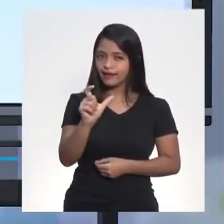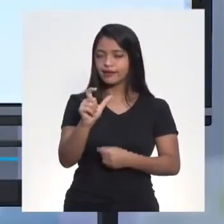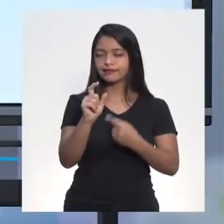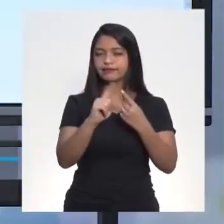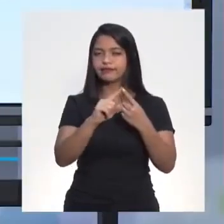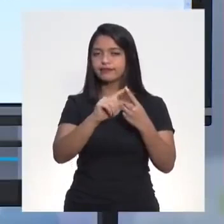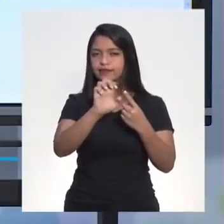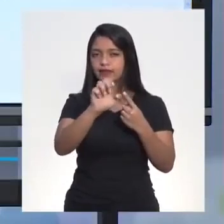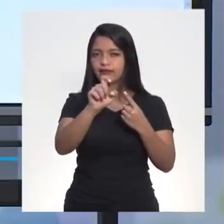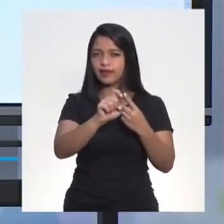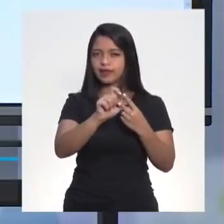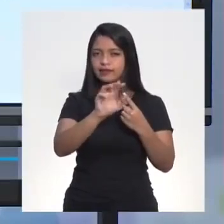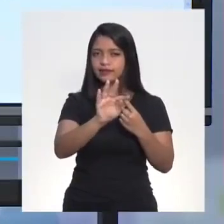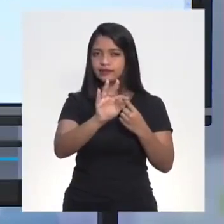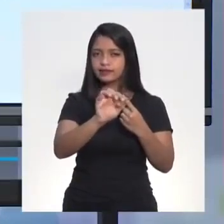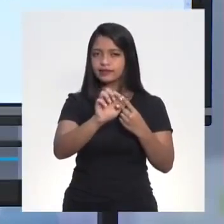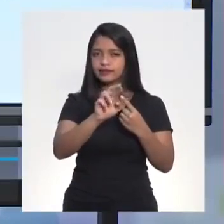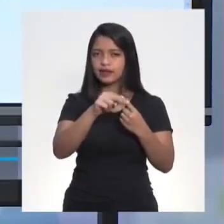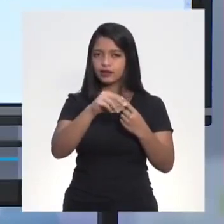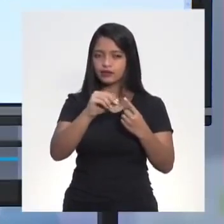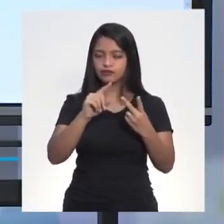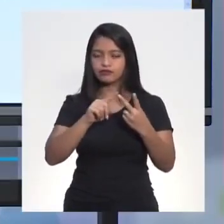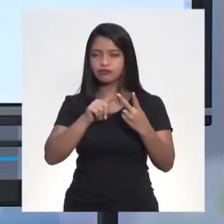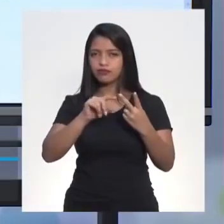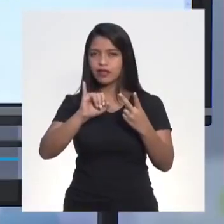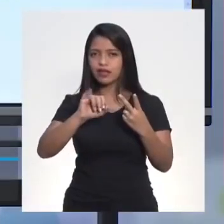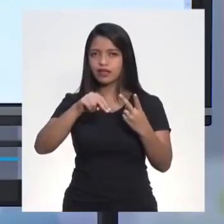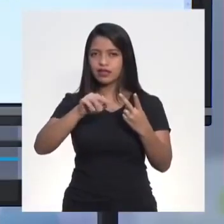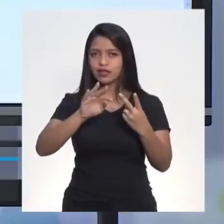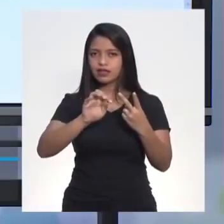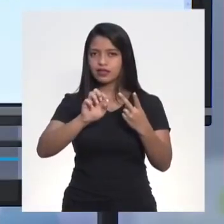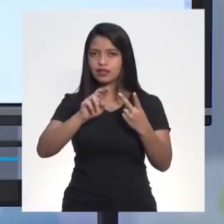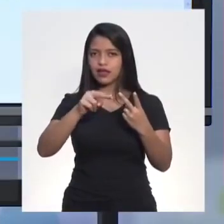essa relação, vou até te fazer uma pergunta, Ale.